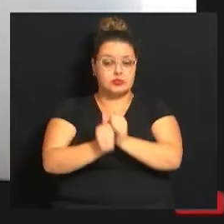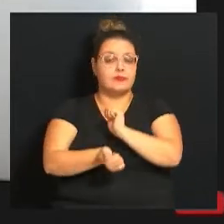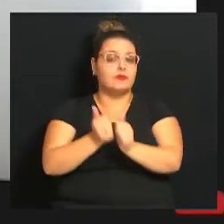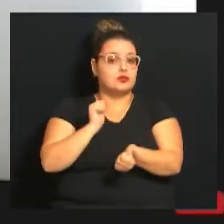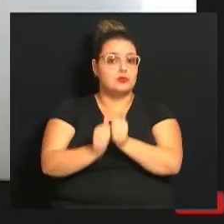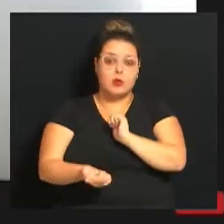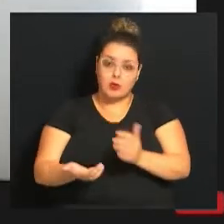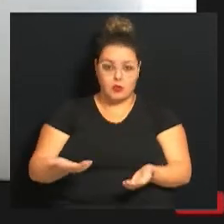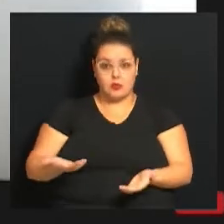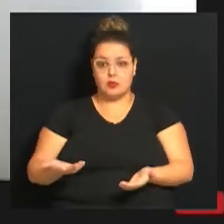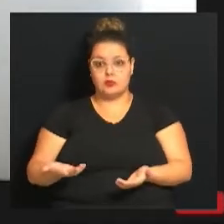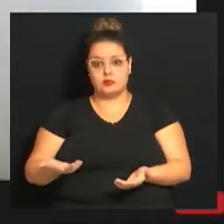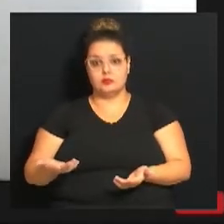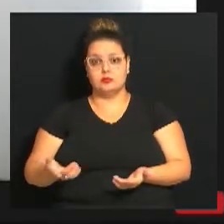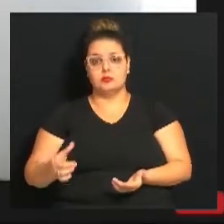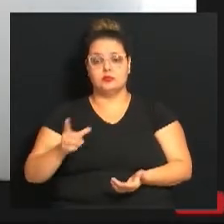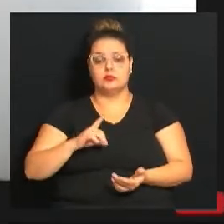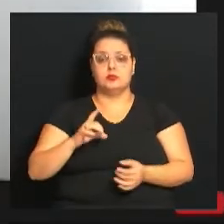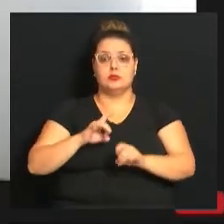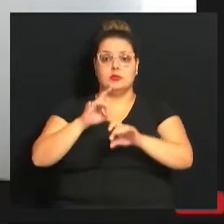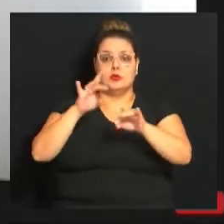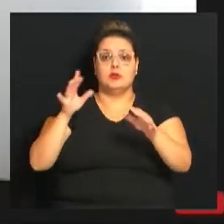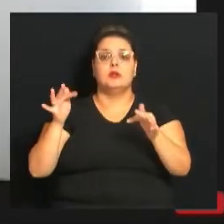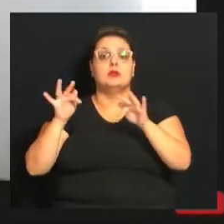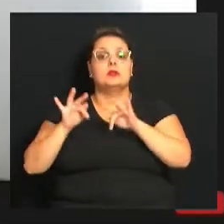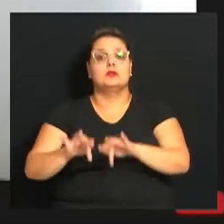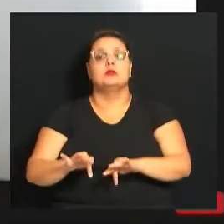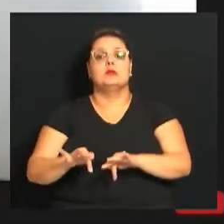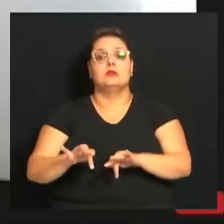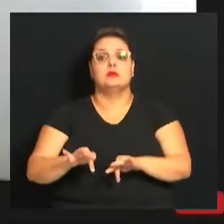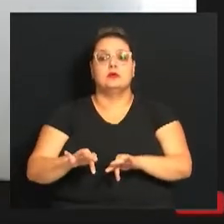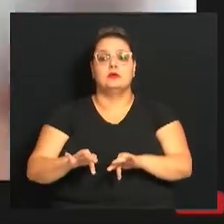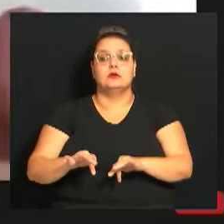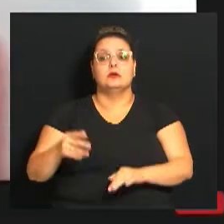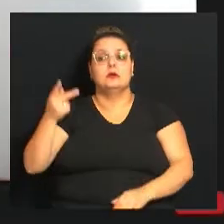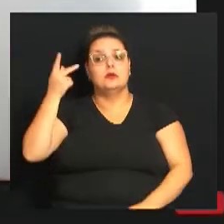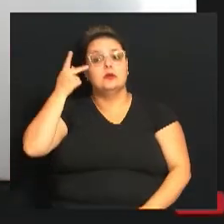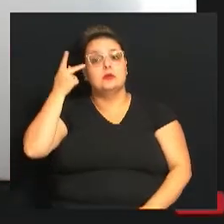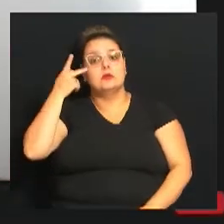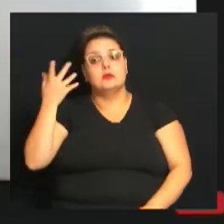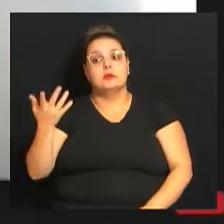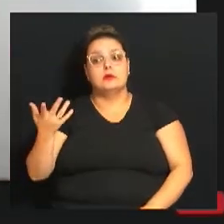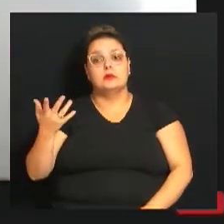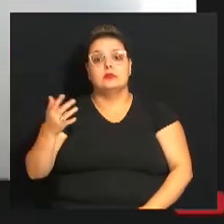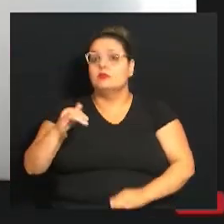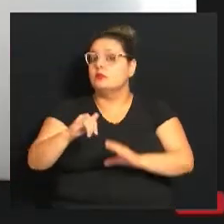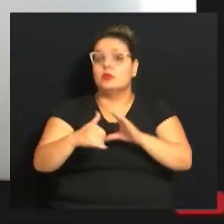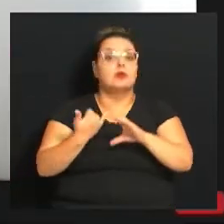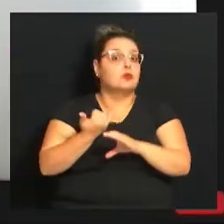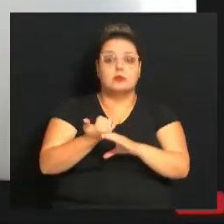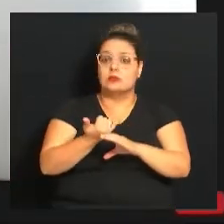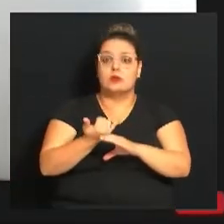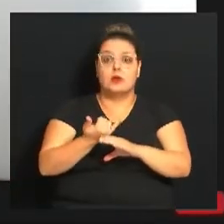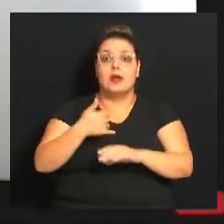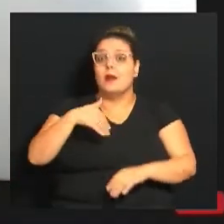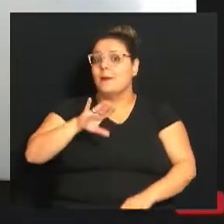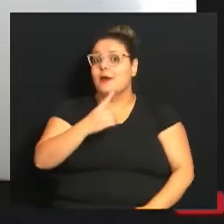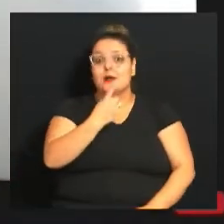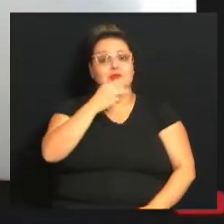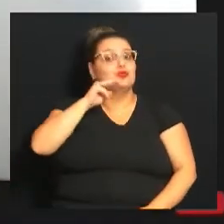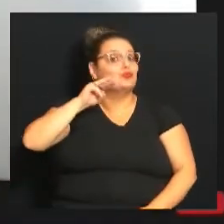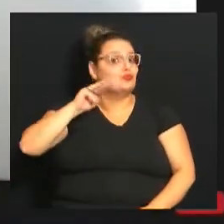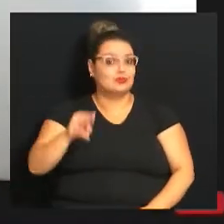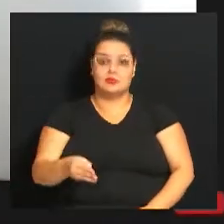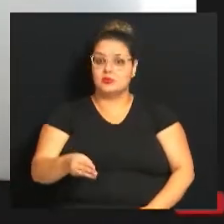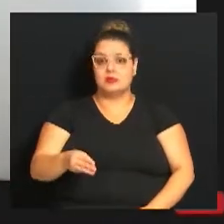a transmissão da final do Campeonato Paulista via YouTube, com mais de 1 milhão de pessoas assistindo via